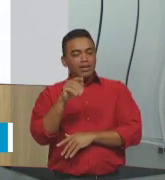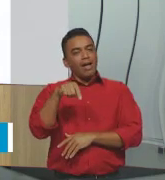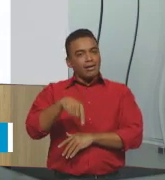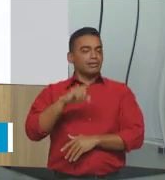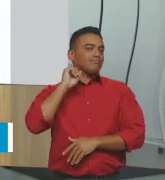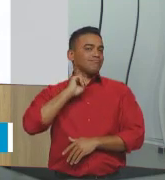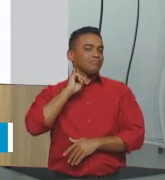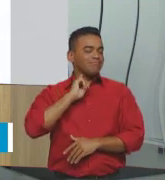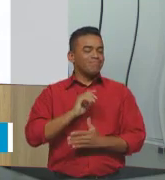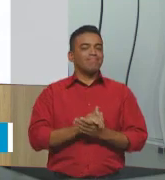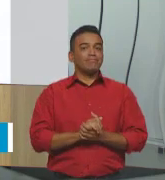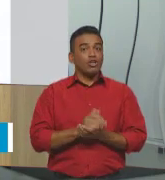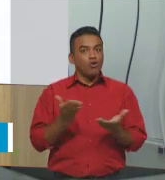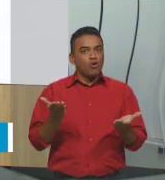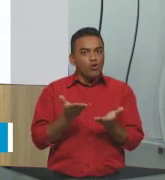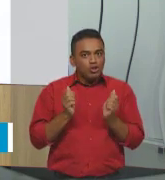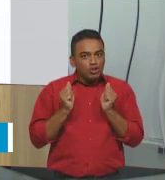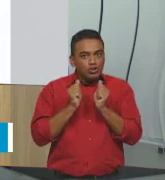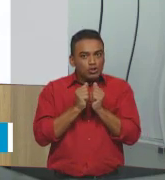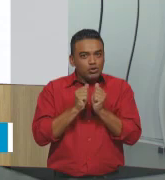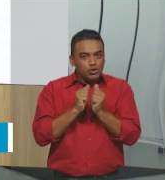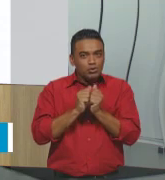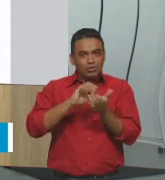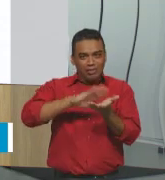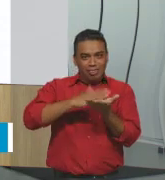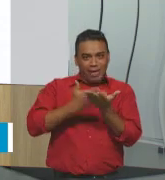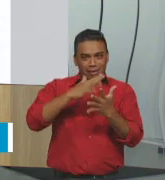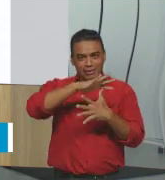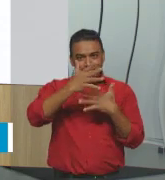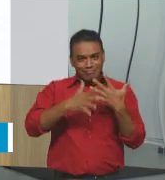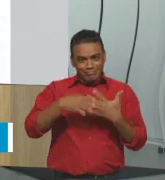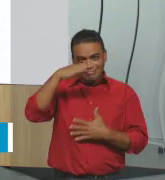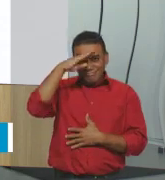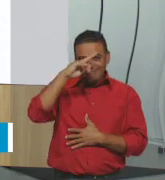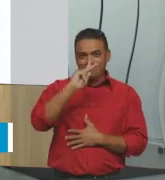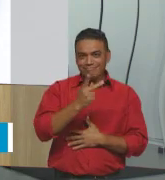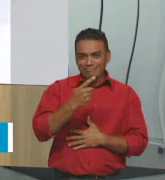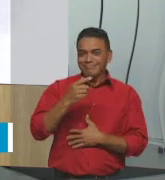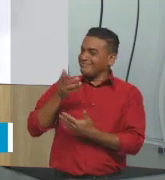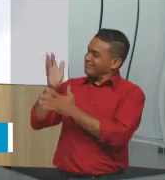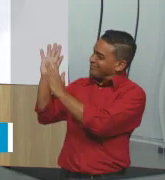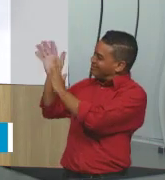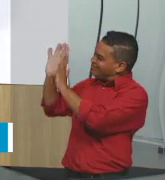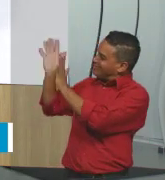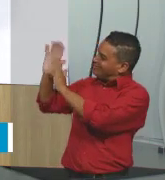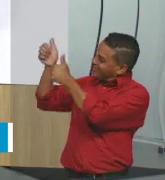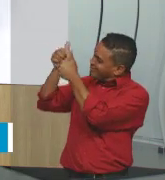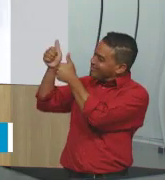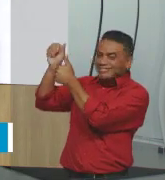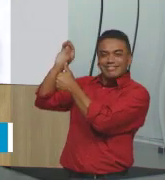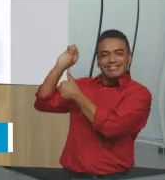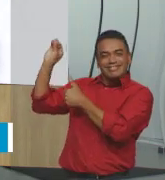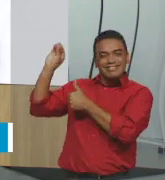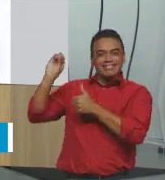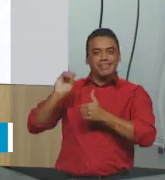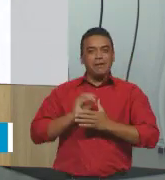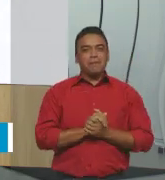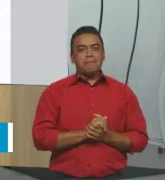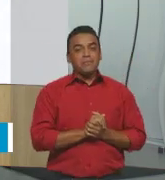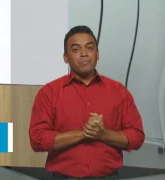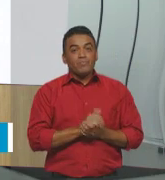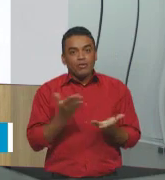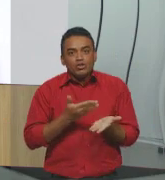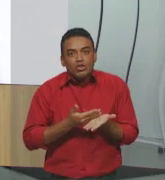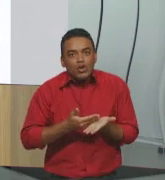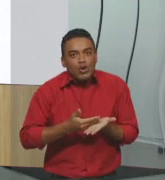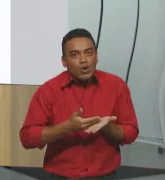Ensino. Estou hoje, junto com o nosso amigo Hermes, intérprete de Libras. Olá, Hermes! Para a gente dar